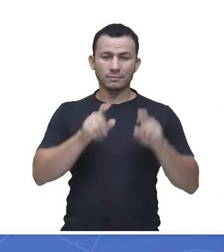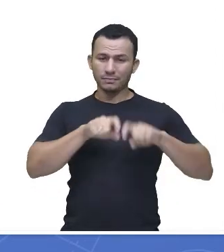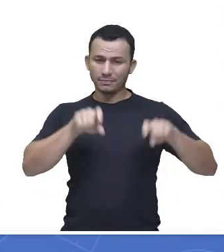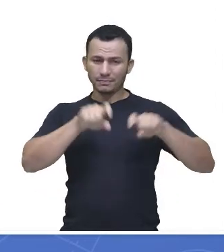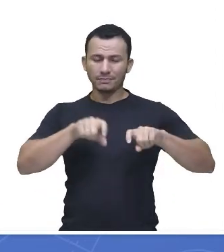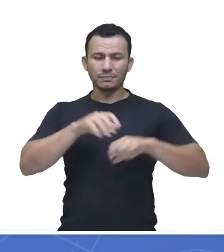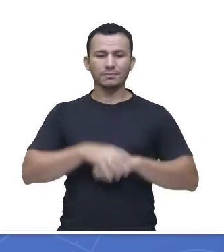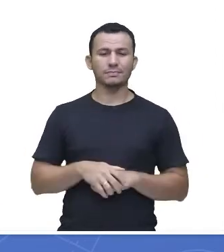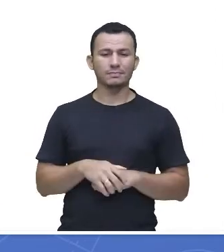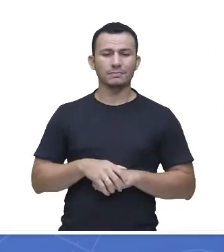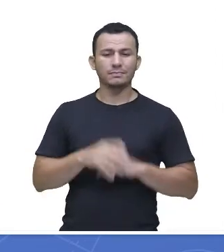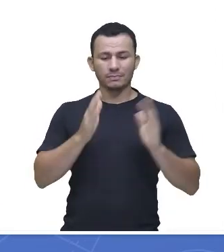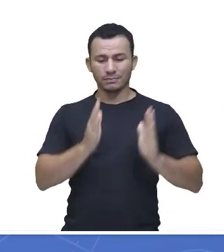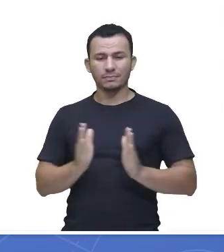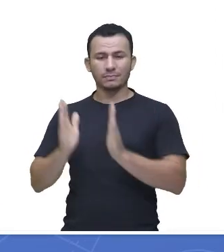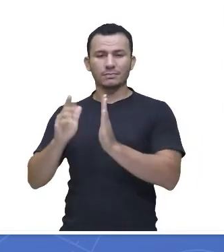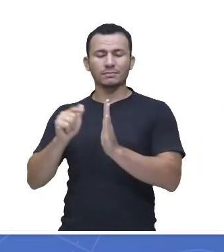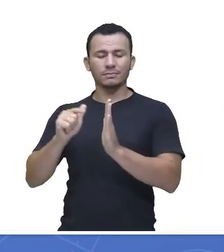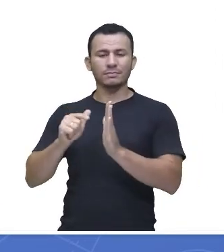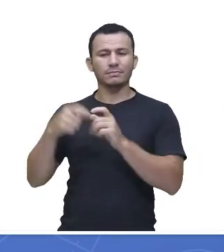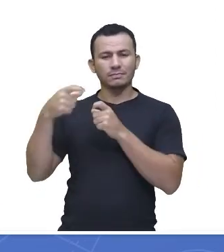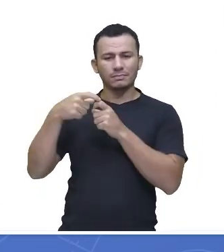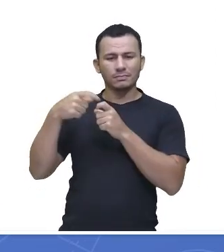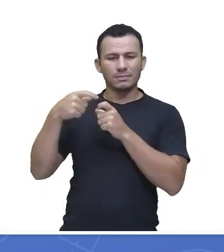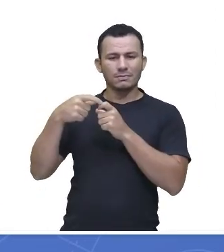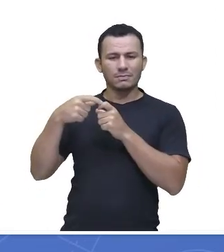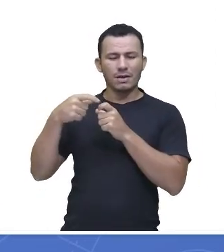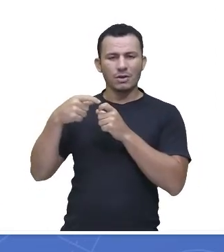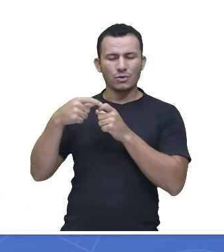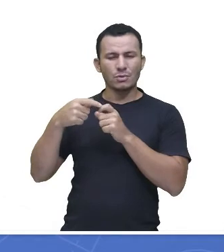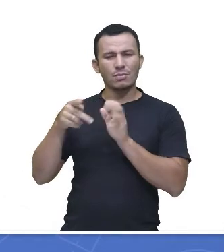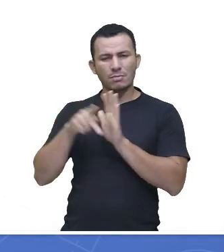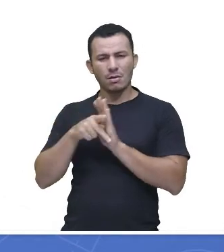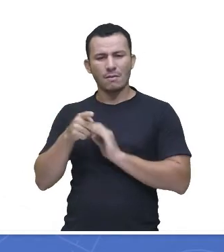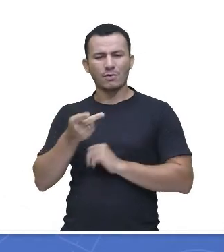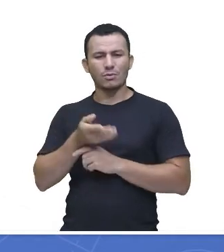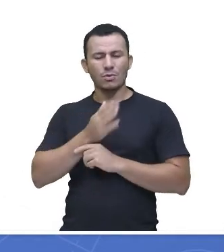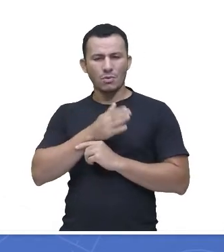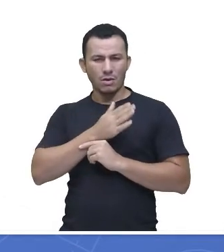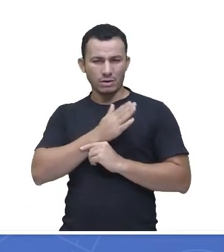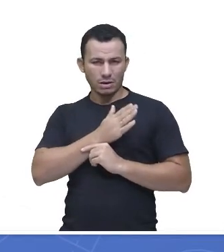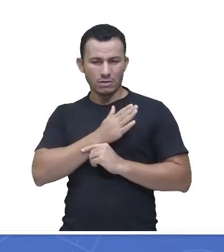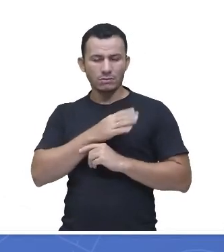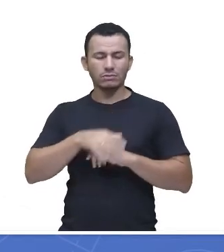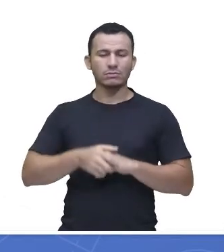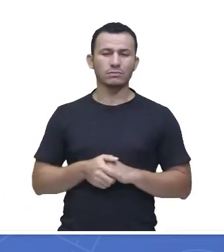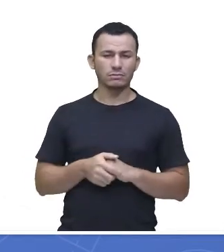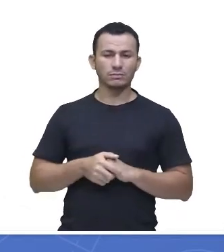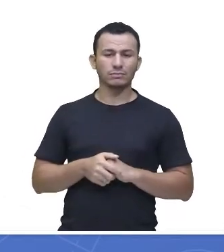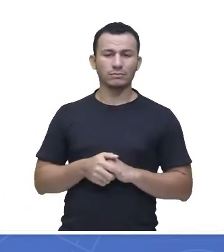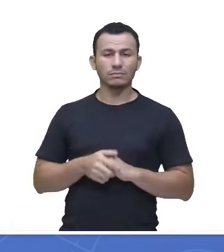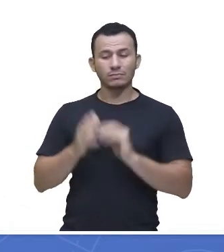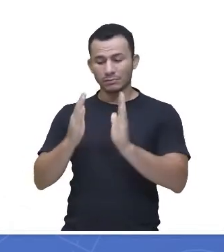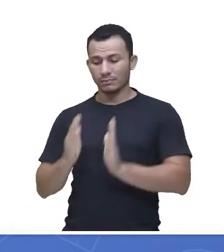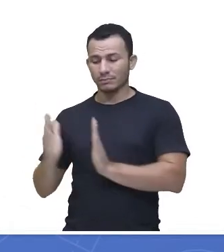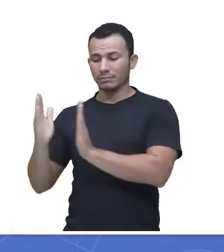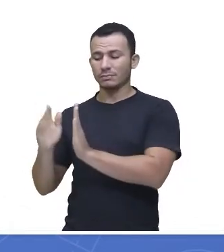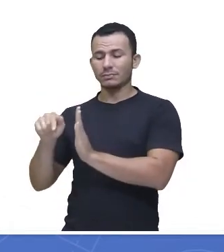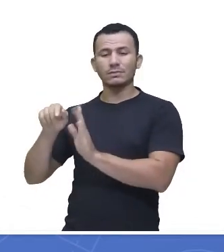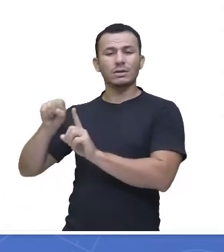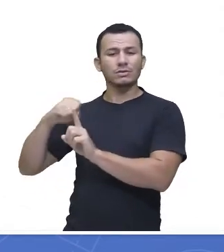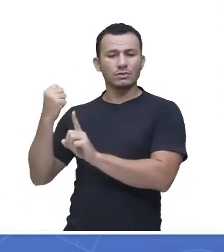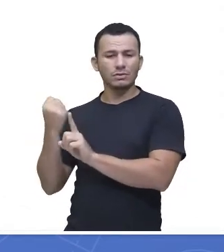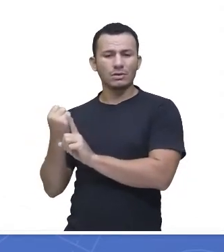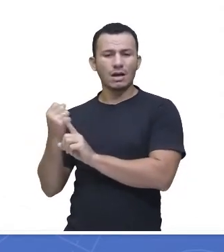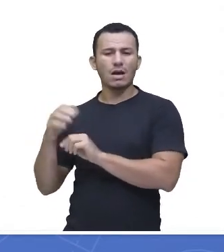médica operando, cardíaco, cardíaco se refere a coração, né? E social,